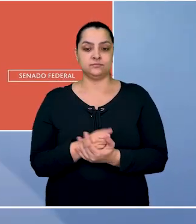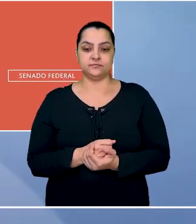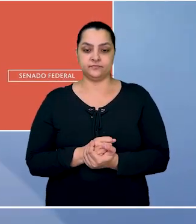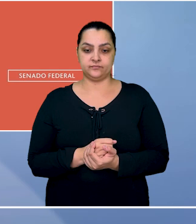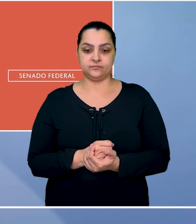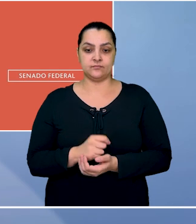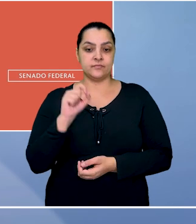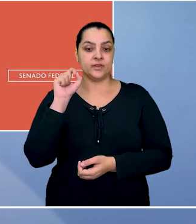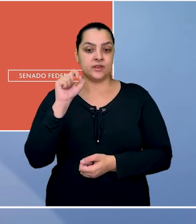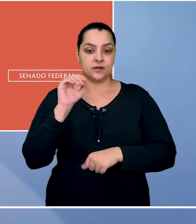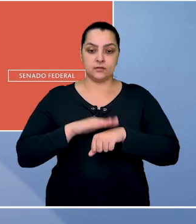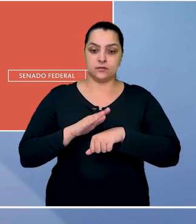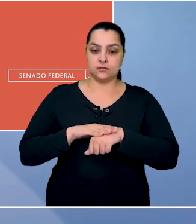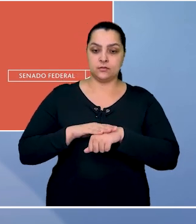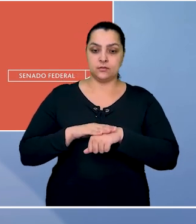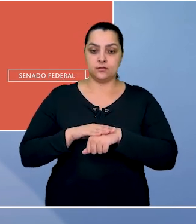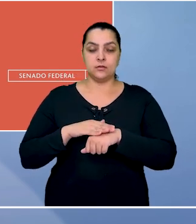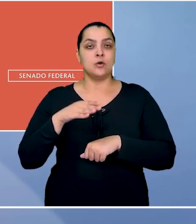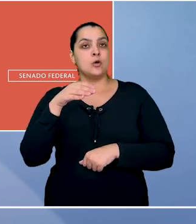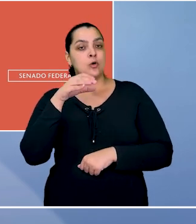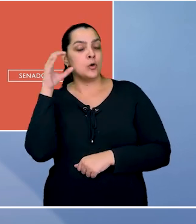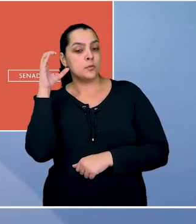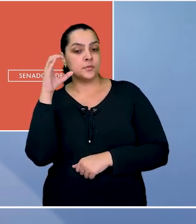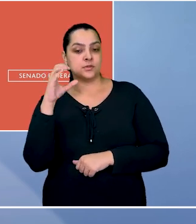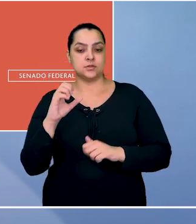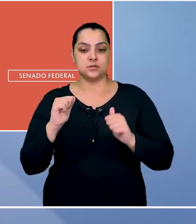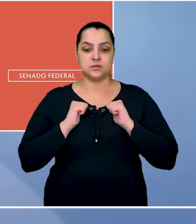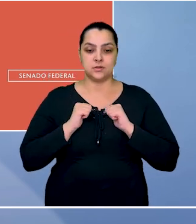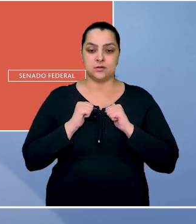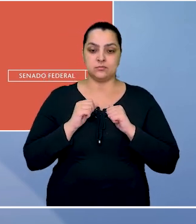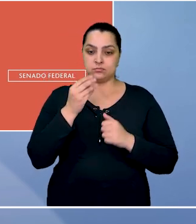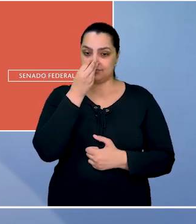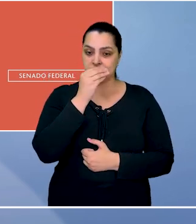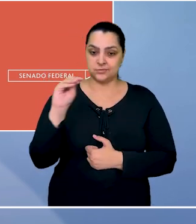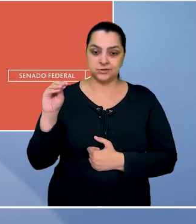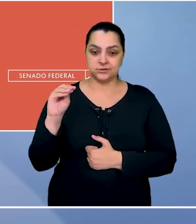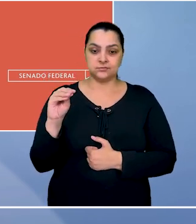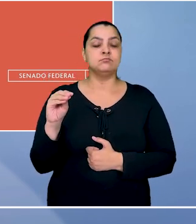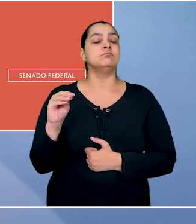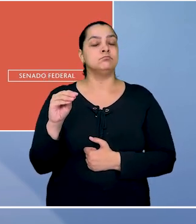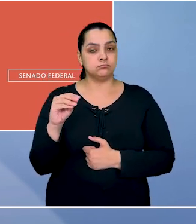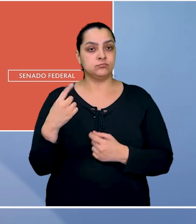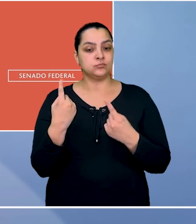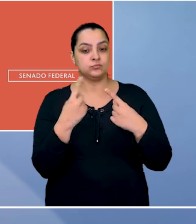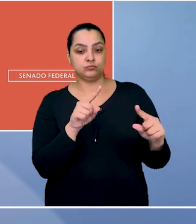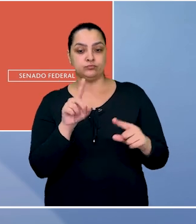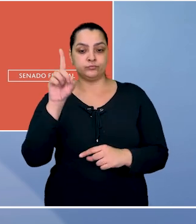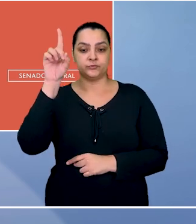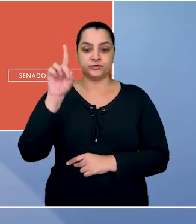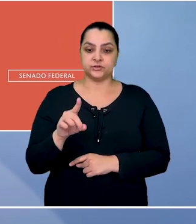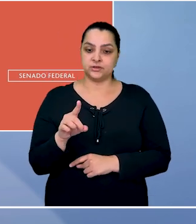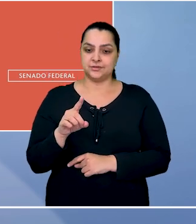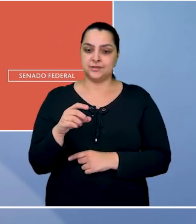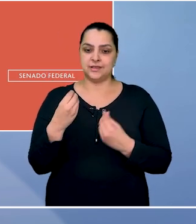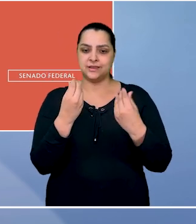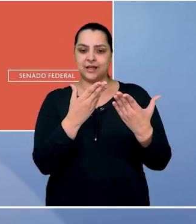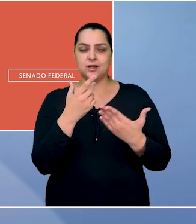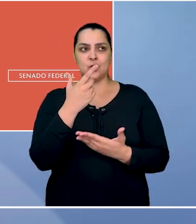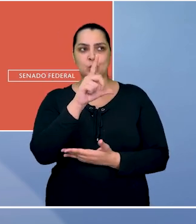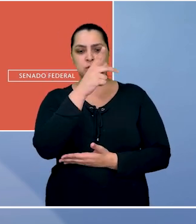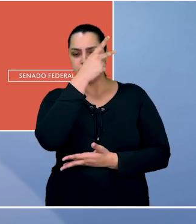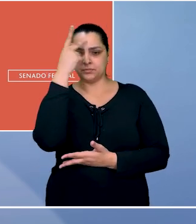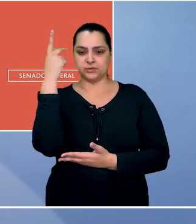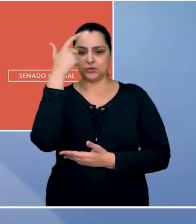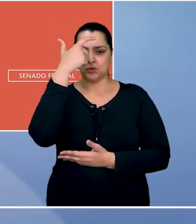diz: aquele que por ação ou omissão voluntária, negligência ou imprudência violar o direito e causar dano a